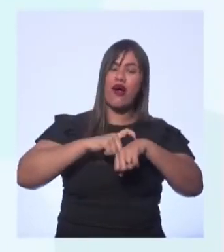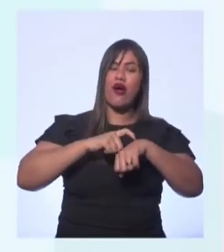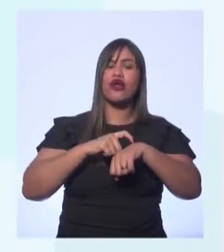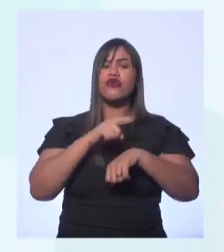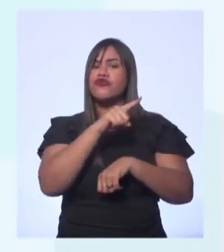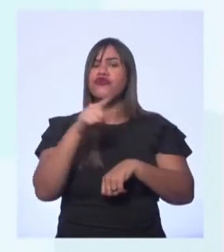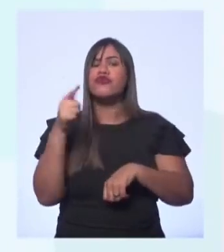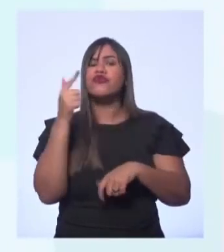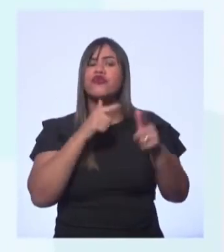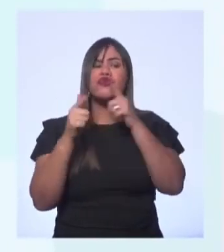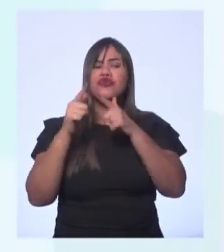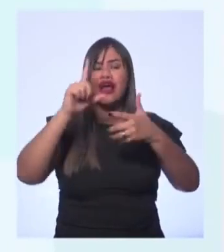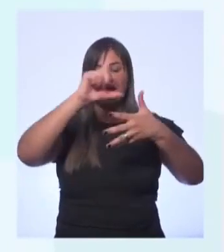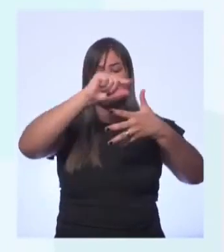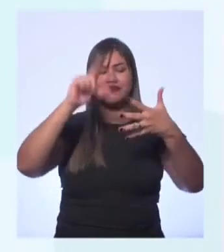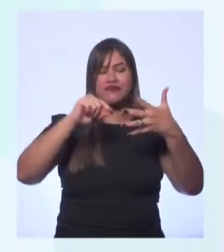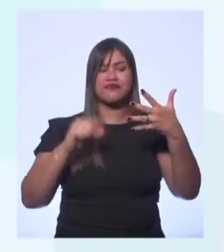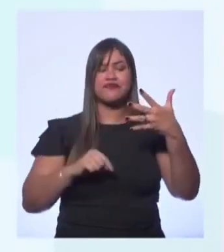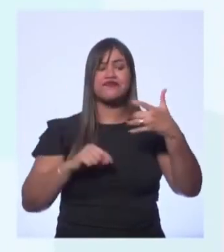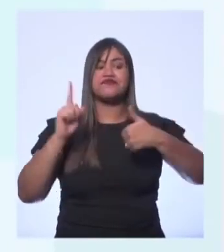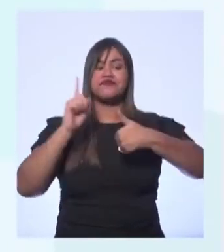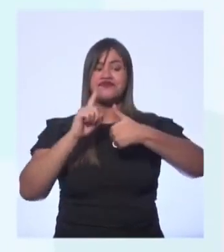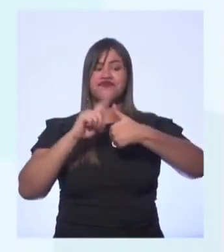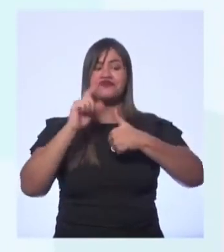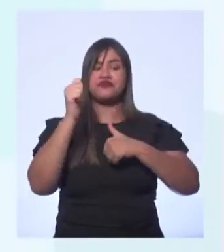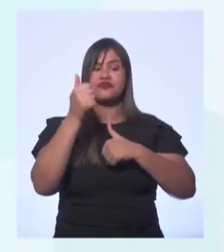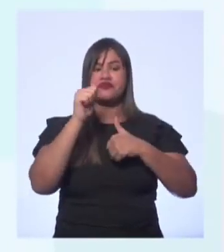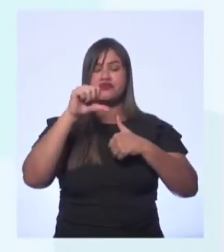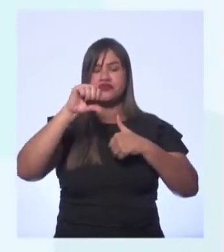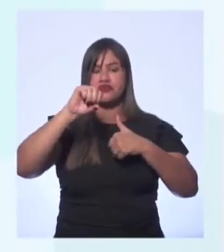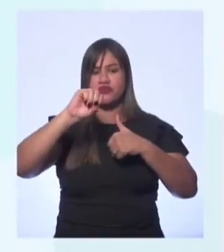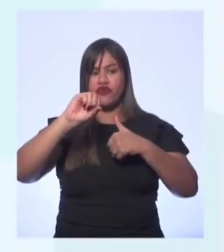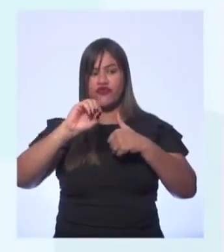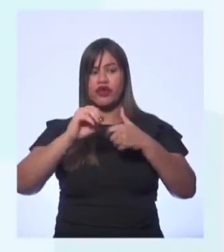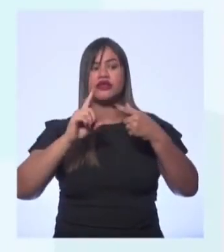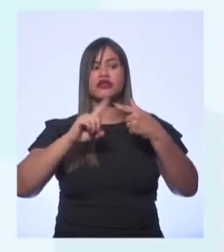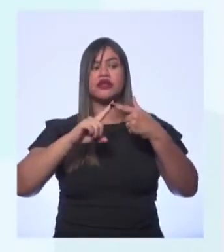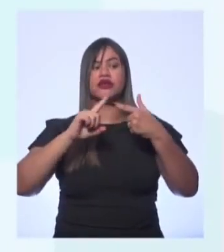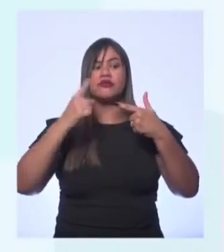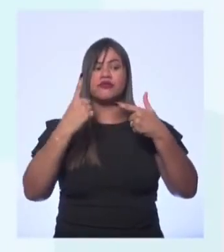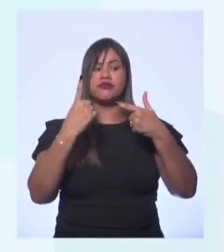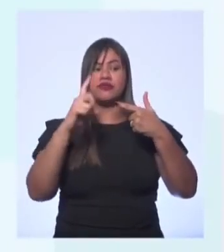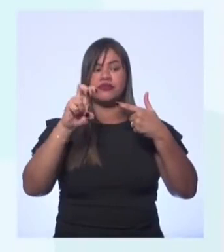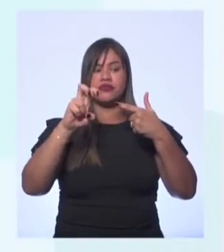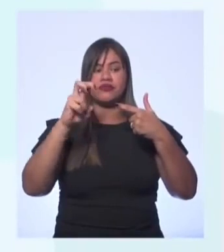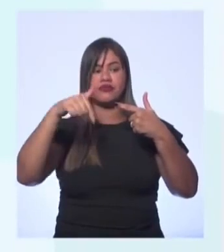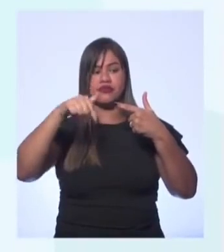consegue? Olha as alternativas que a gente tem aí. Alternativa A, 1.890. Alternativa B,